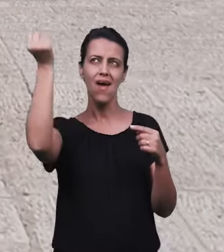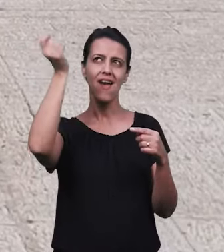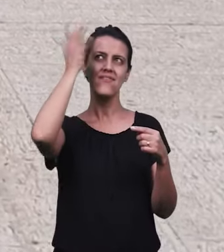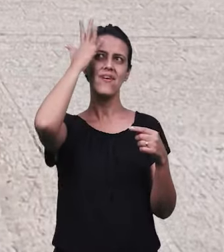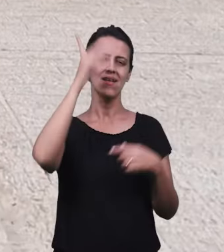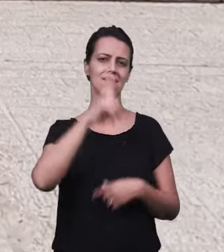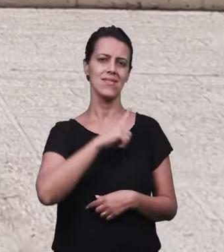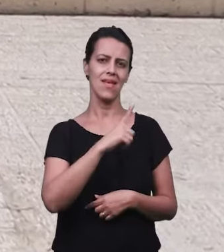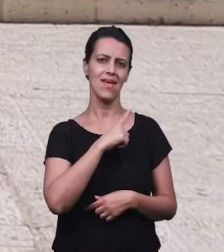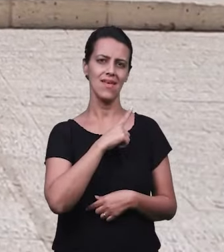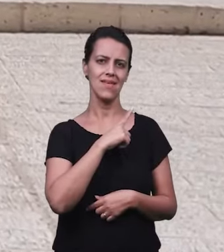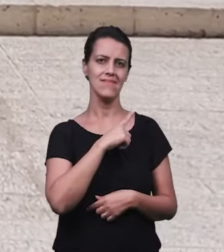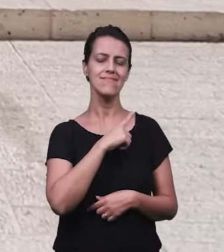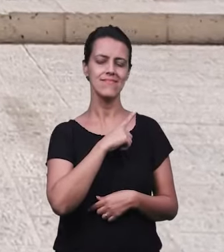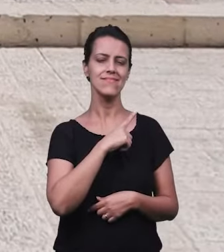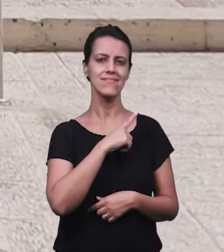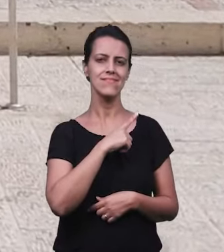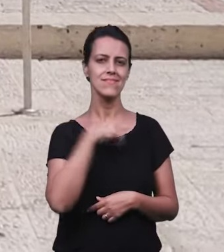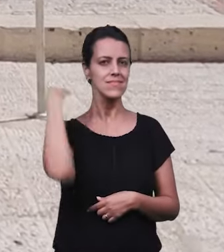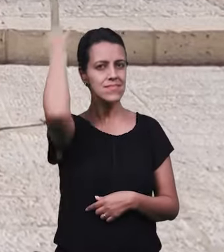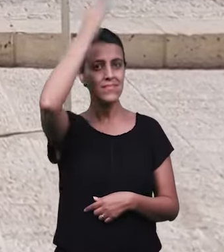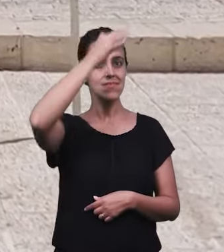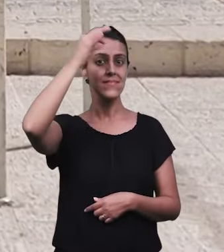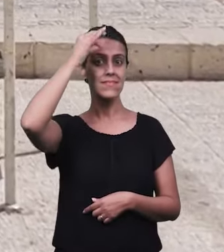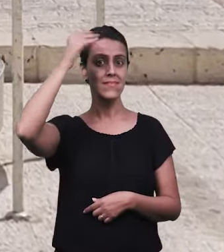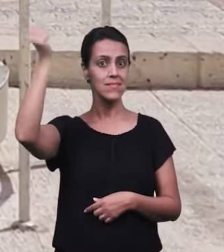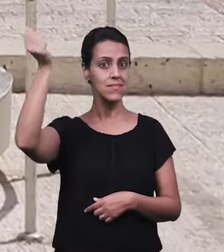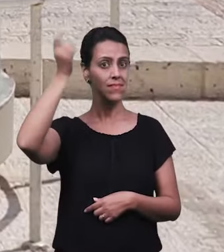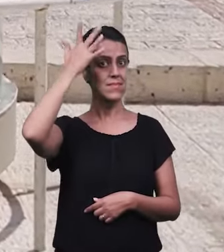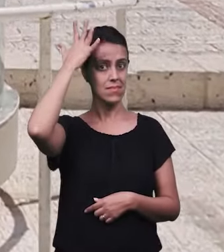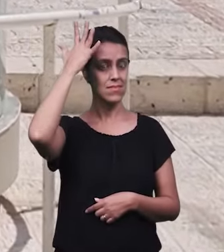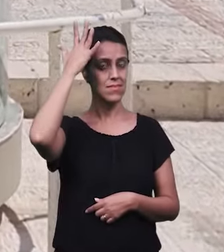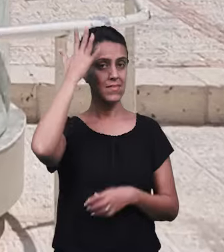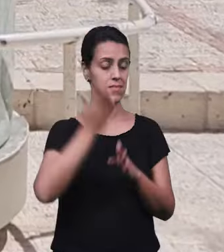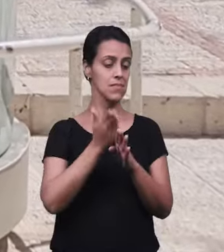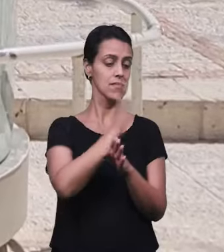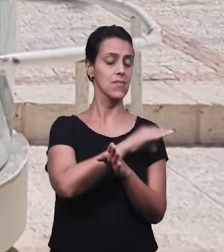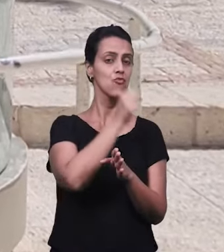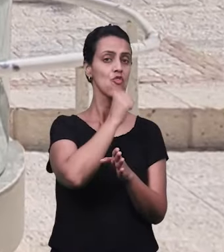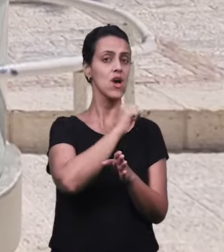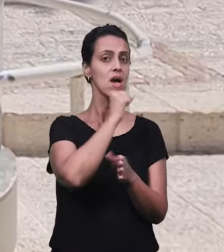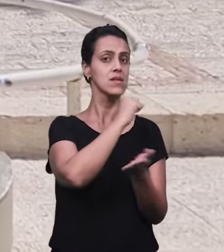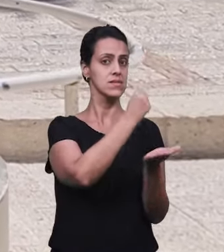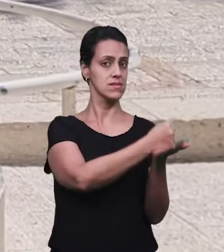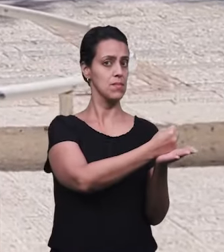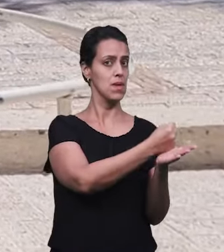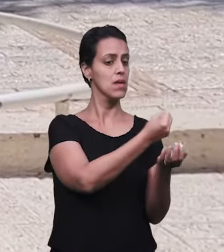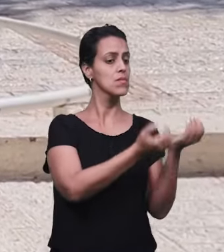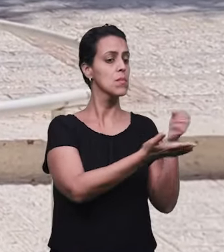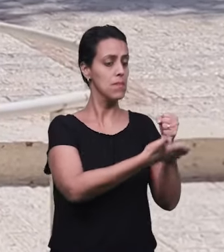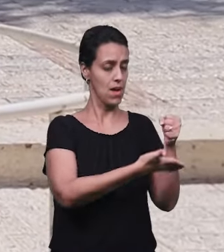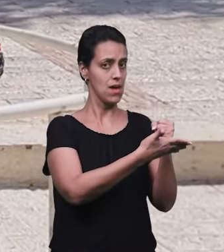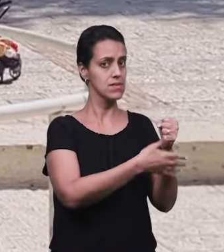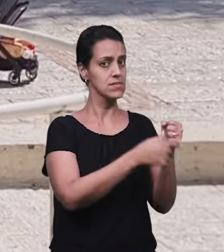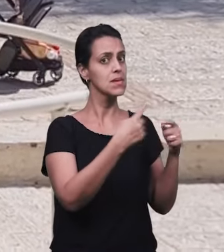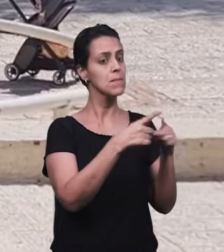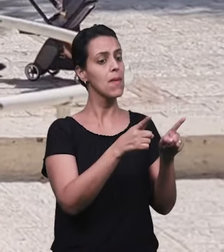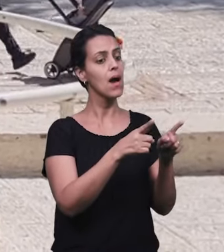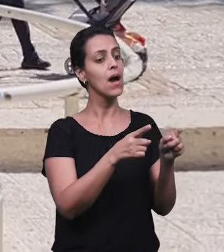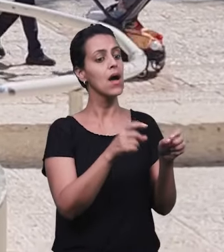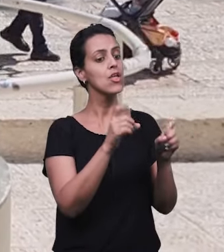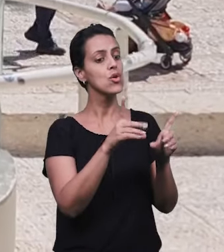revelada pelo Espírito Santo. Ela tem a base lá no Velho Testamento, mas a doutrina, que é chamada doutrina dos